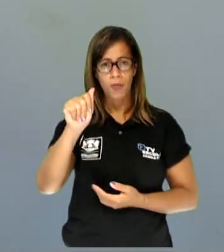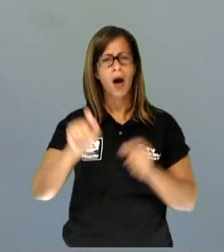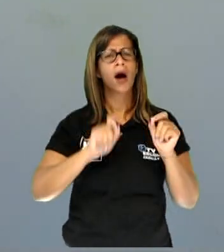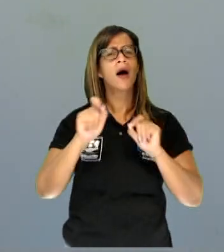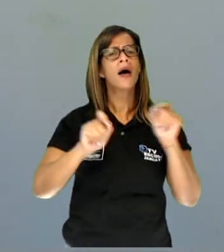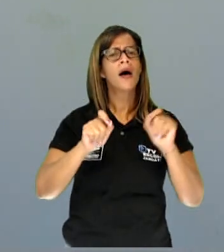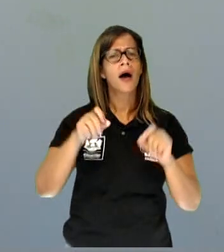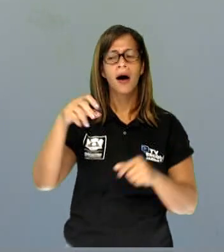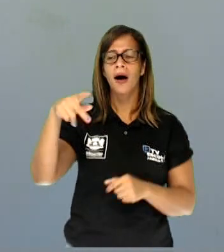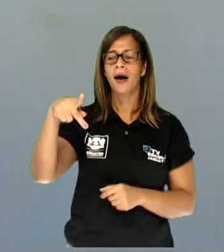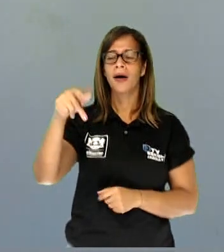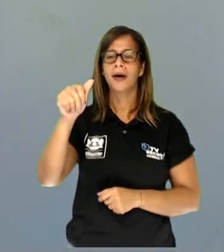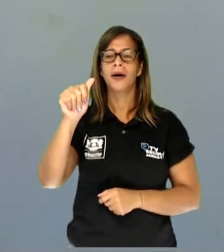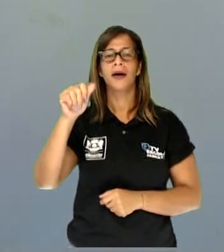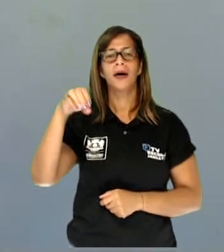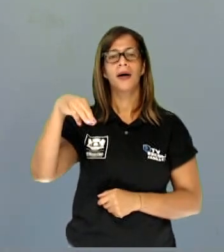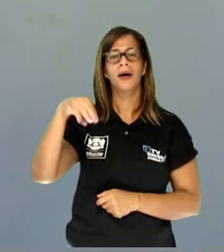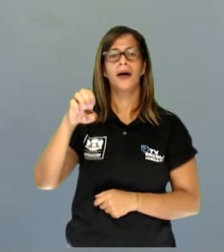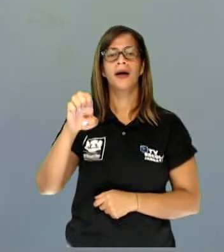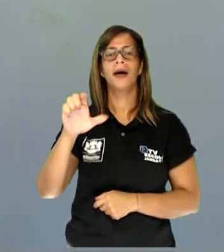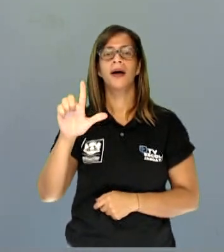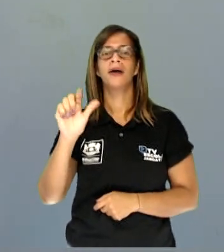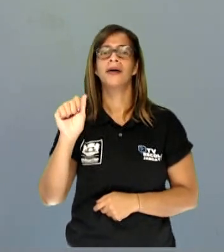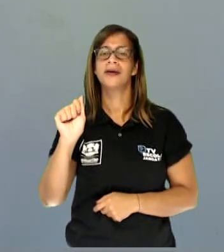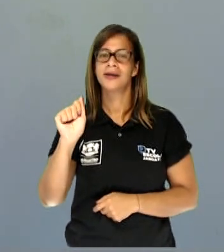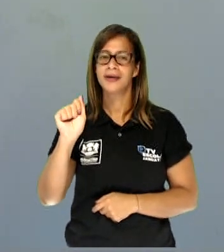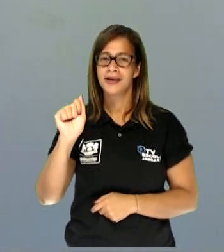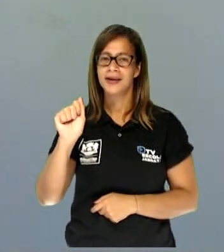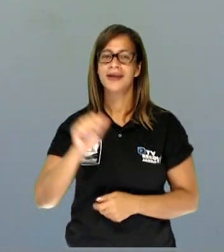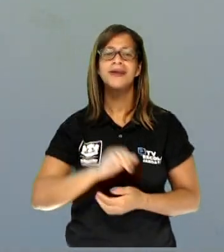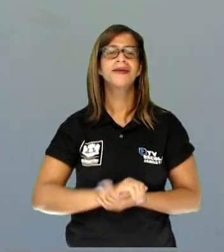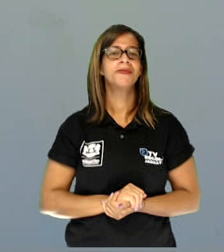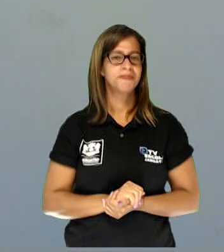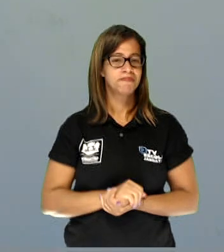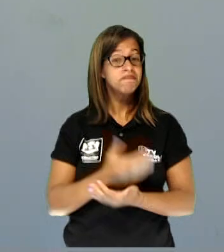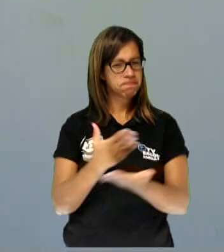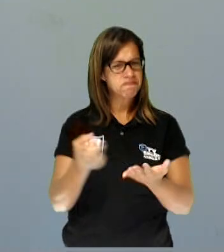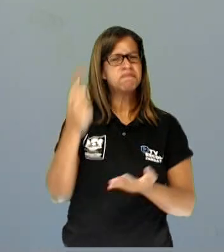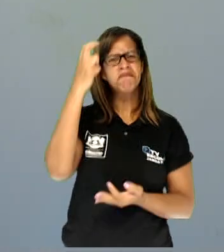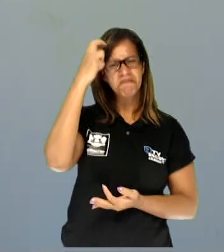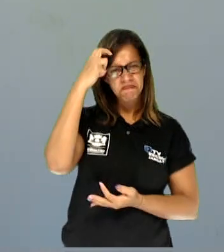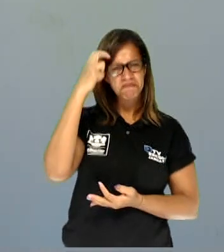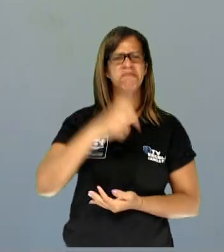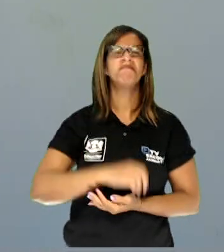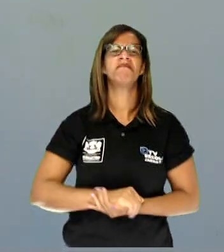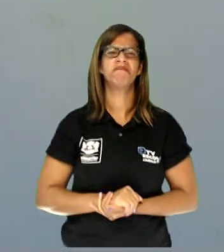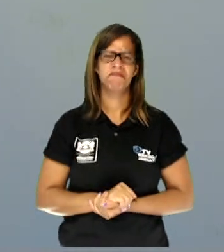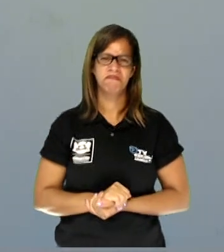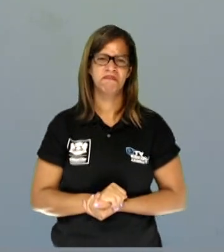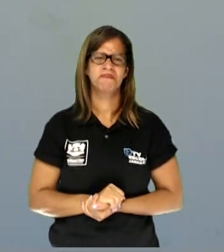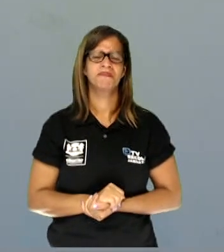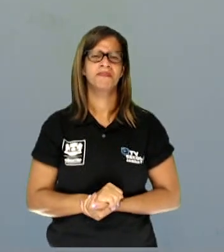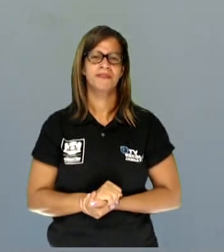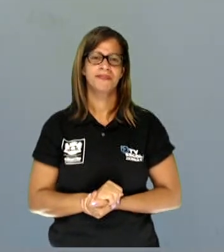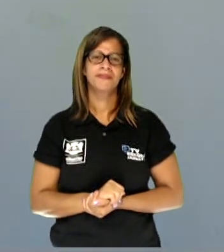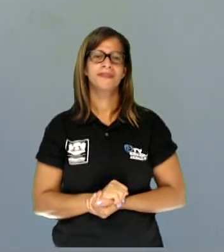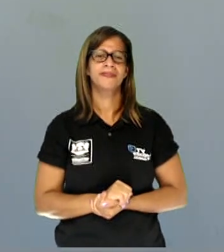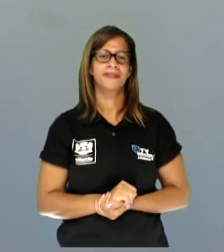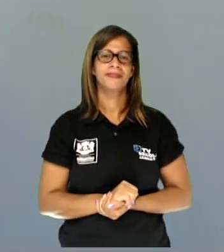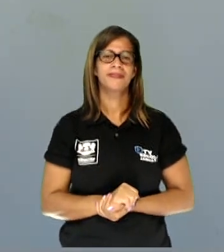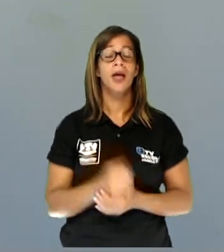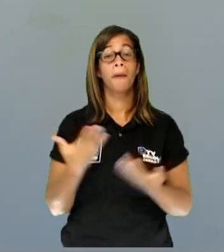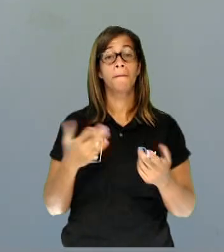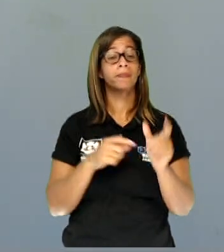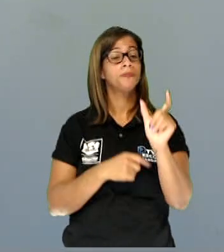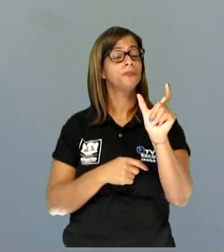bem. Muito bem, vocês estão muito sabidos hoje. Vamos lá. Panela. Então, a primeira letrinha da